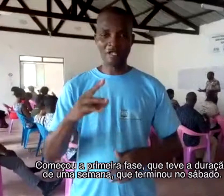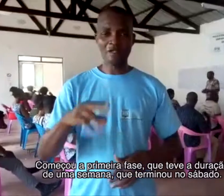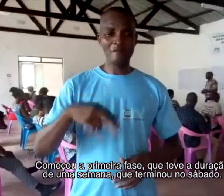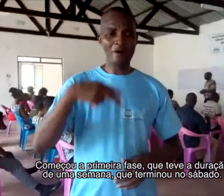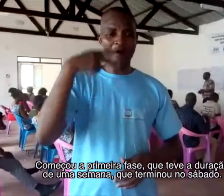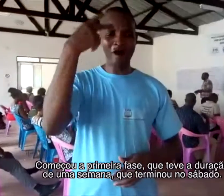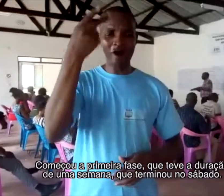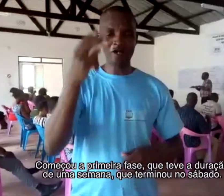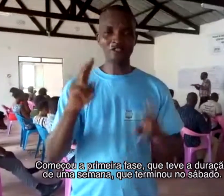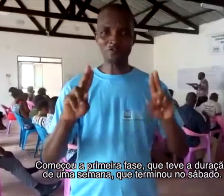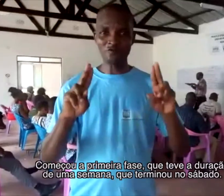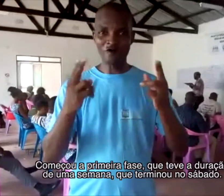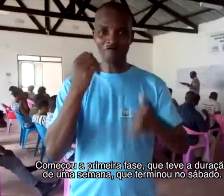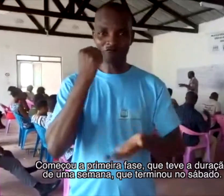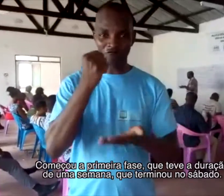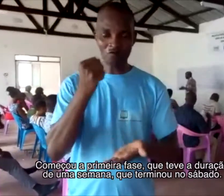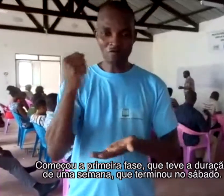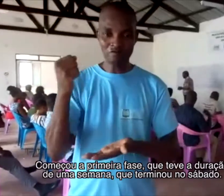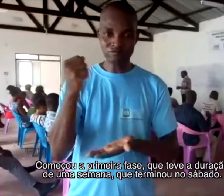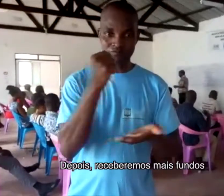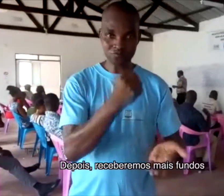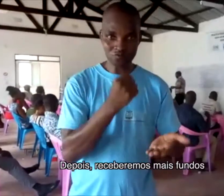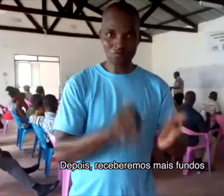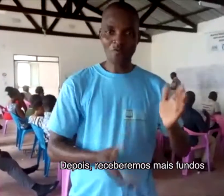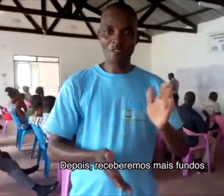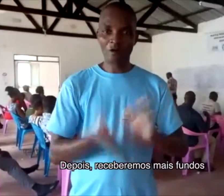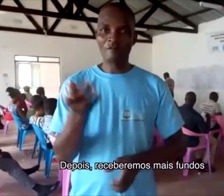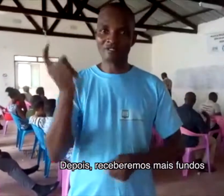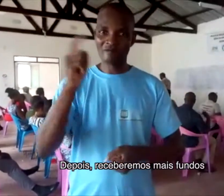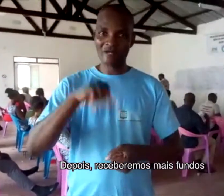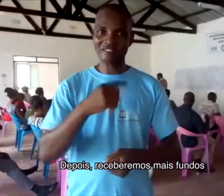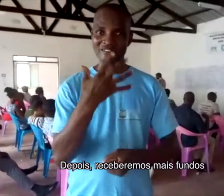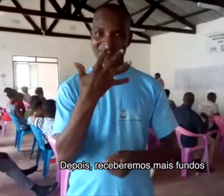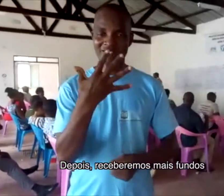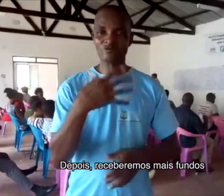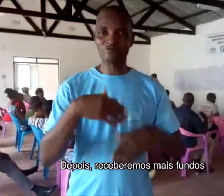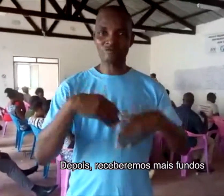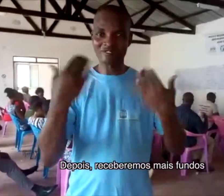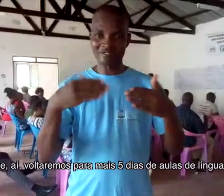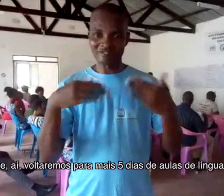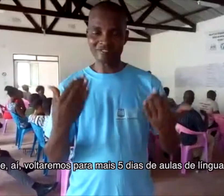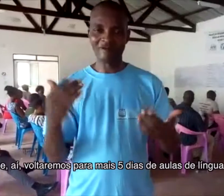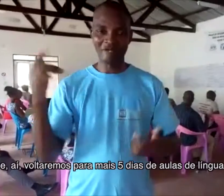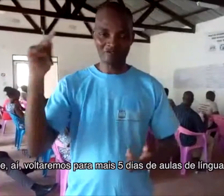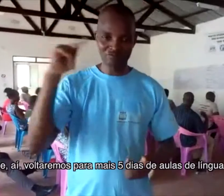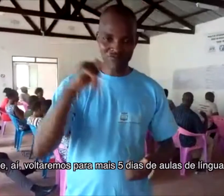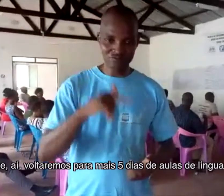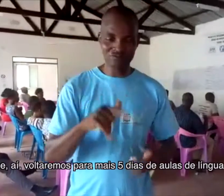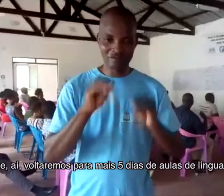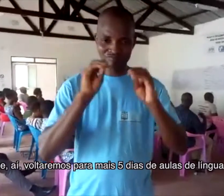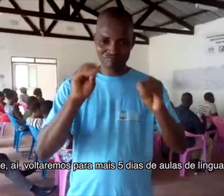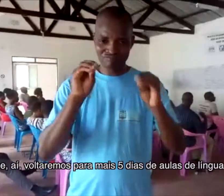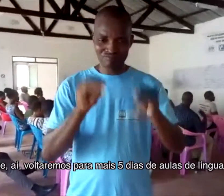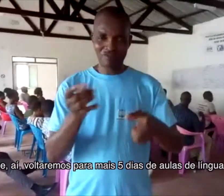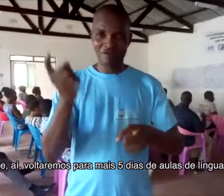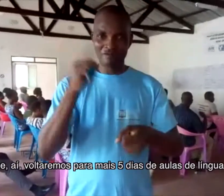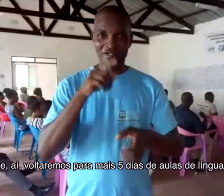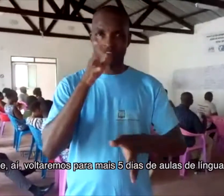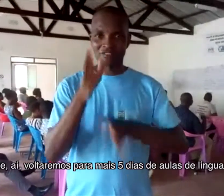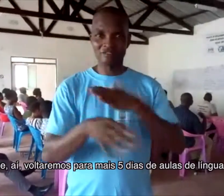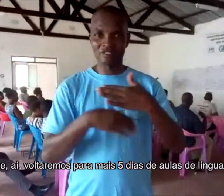semana. Terminamos no sábado. E depois receberemos mais fundos. E aí voltaremos para mais